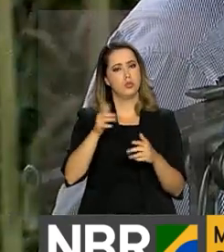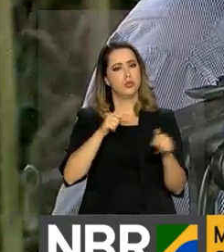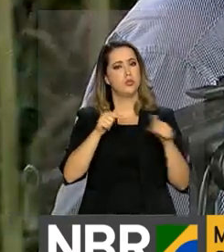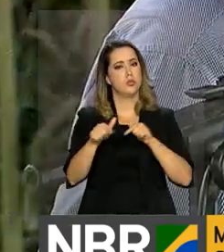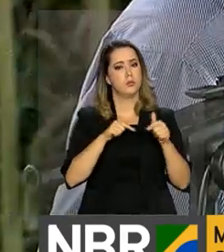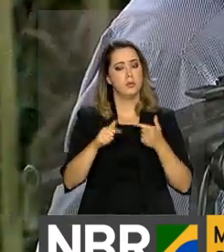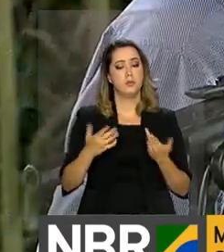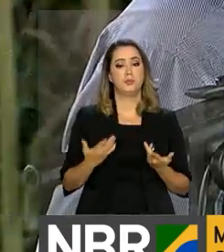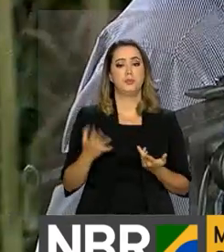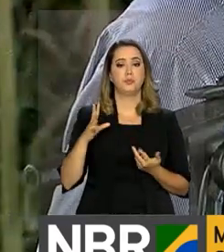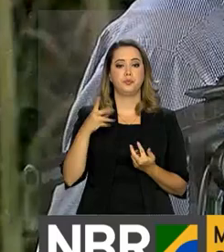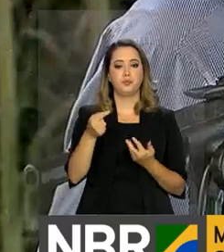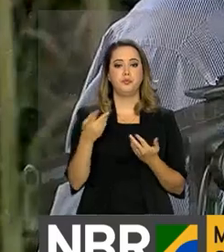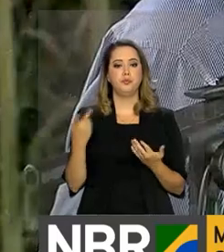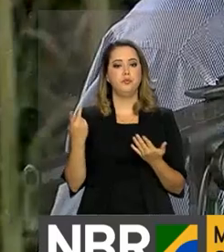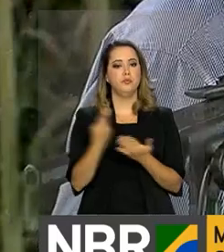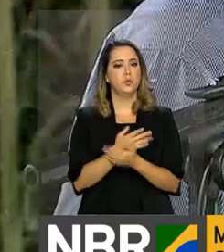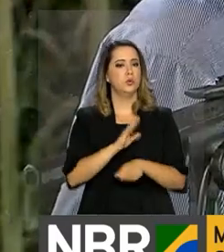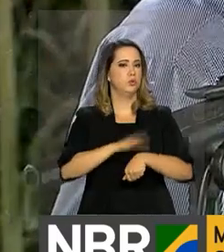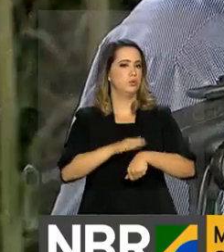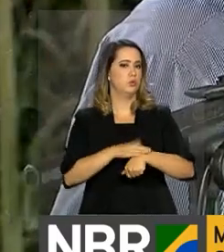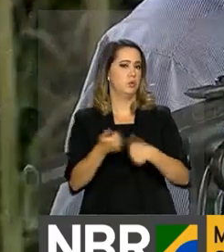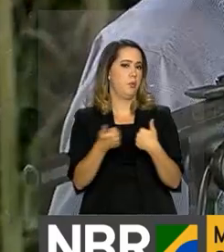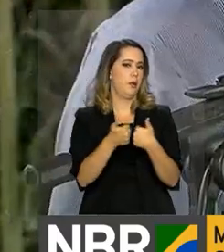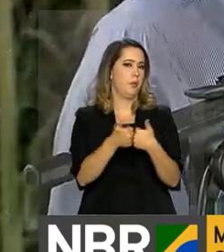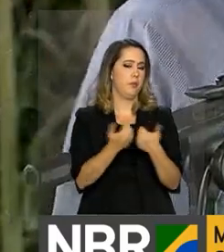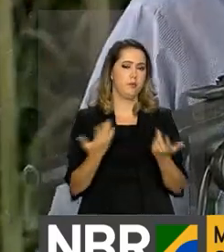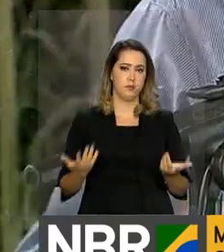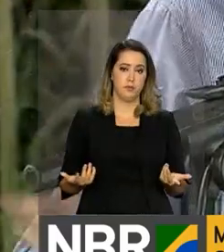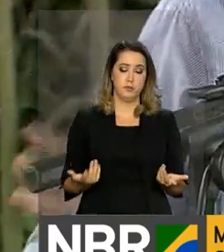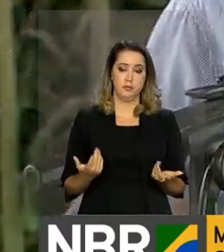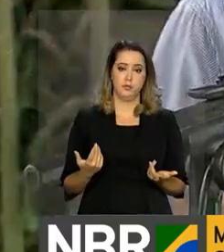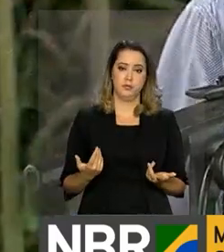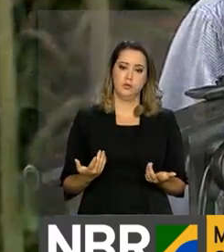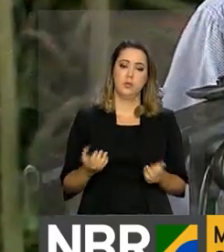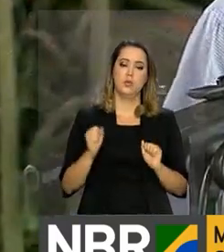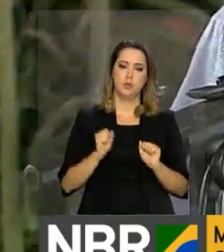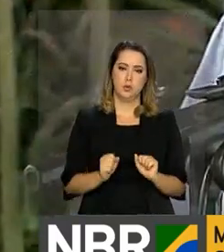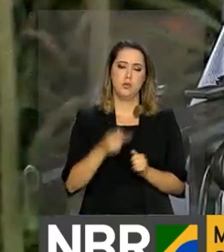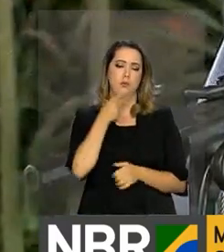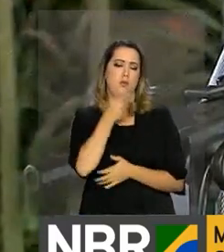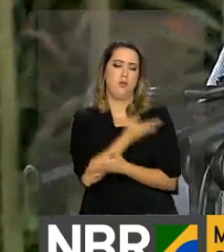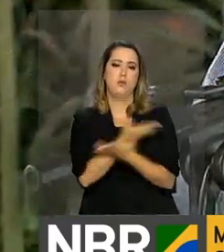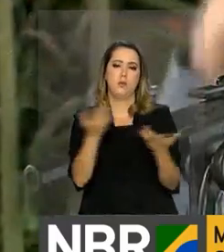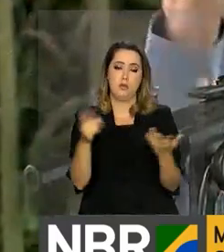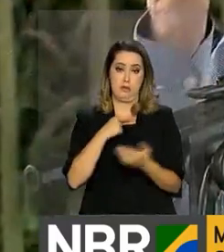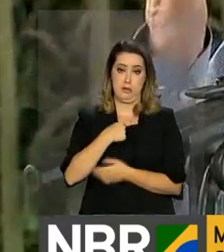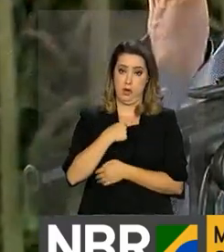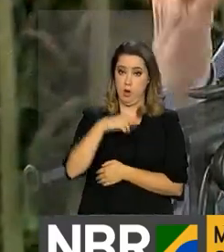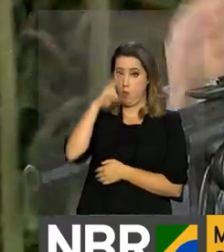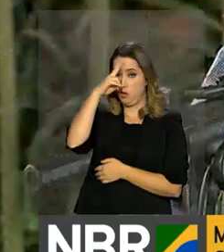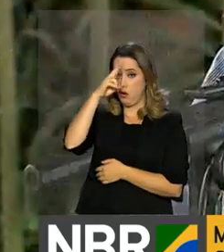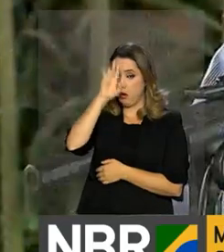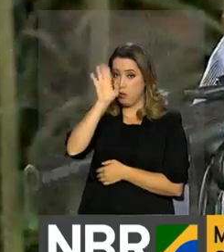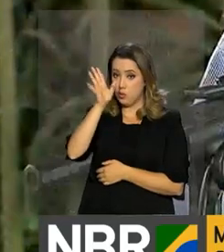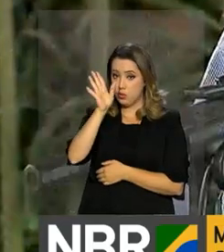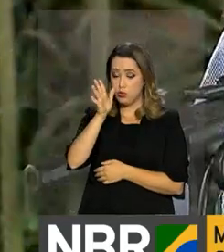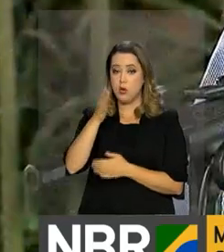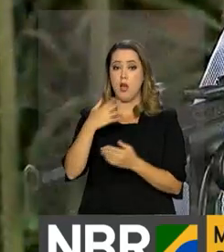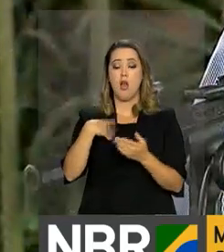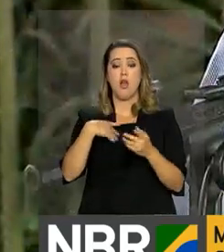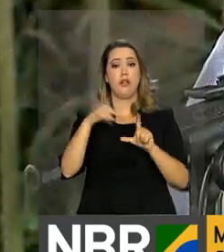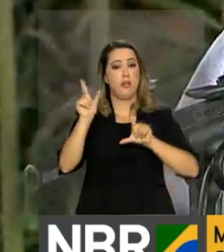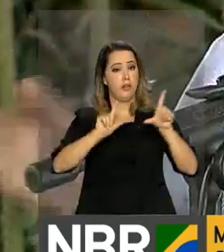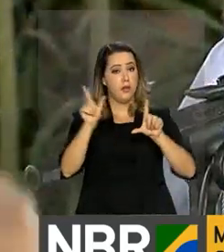nosso país. E tudo isso em brevíssimo tempo. Convenhamos, eu tomo a liberdade de recordar algo que a imprensa registra a